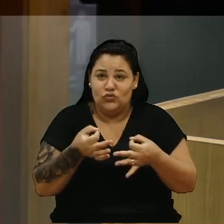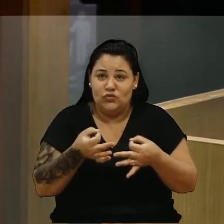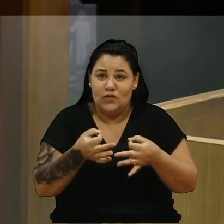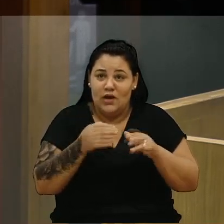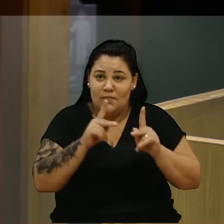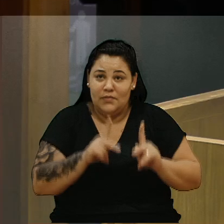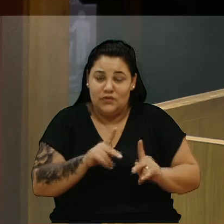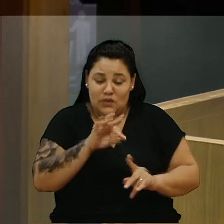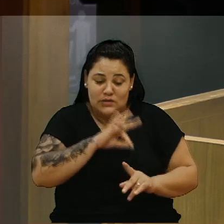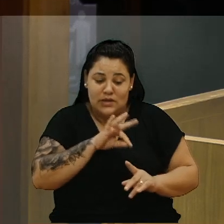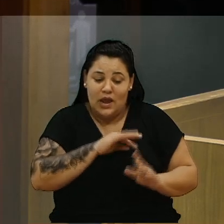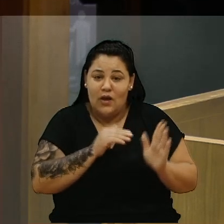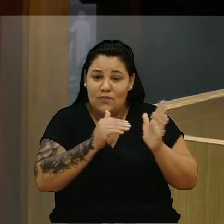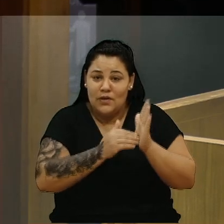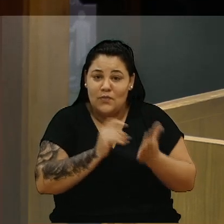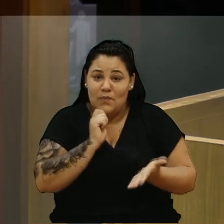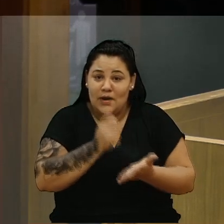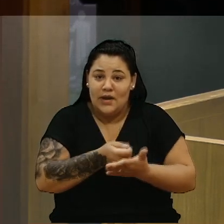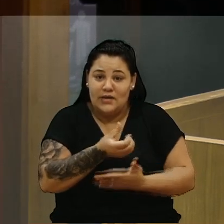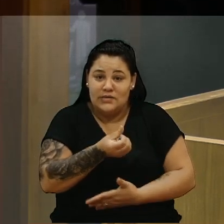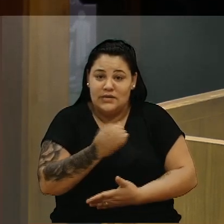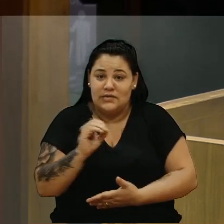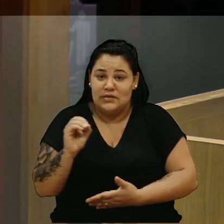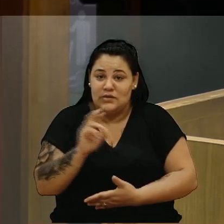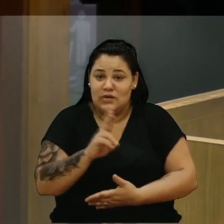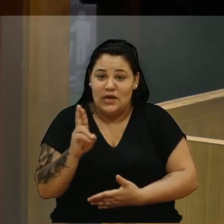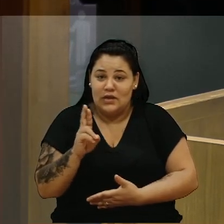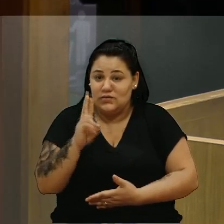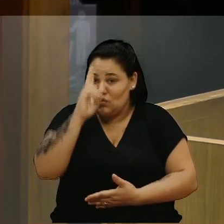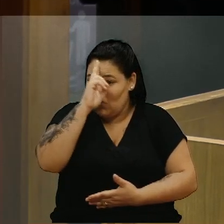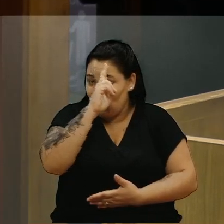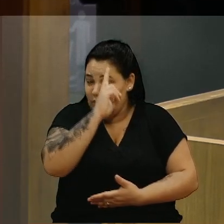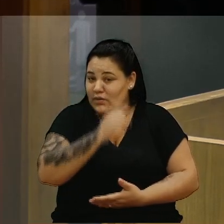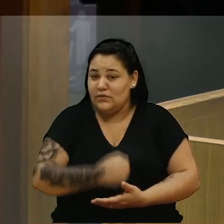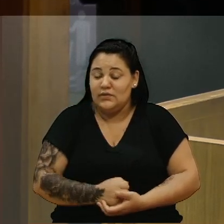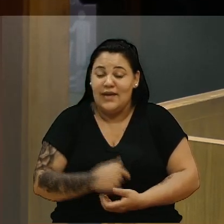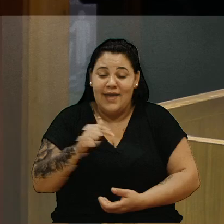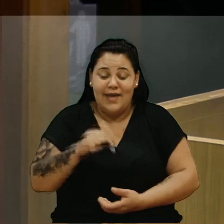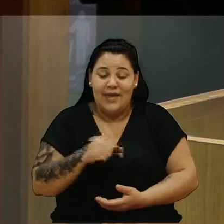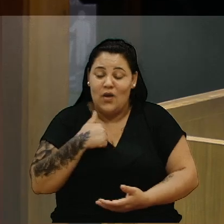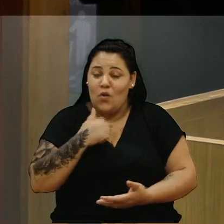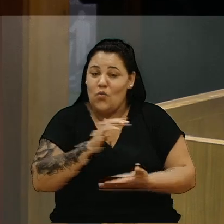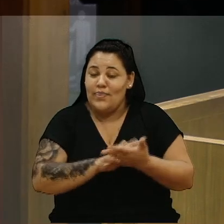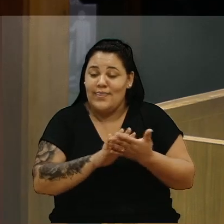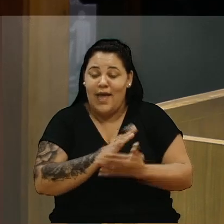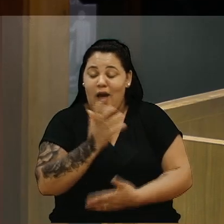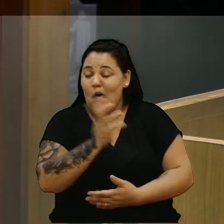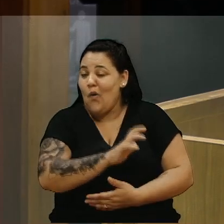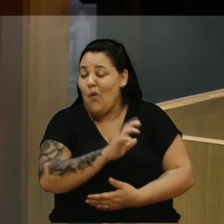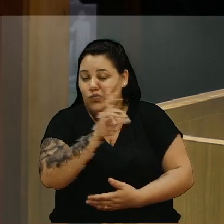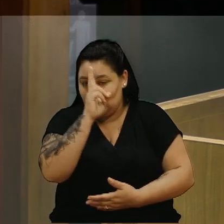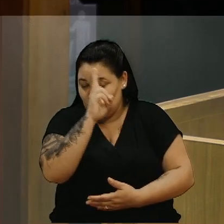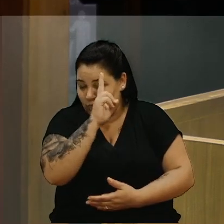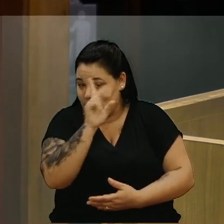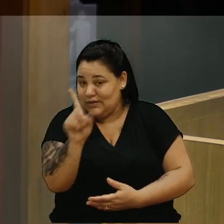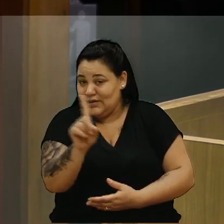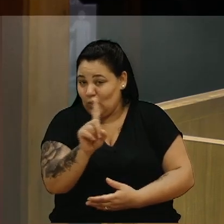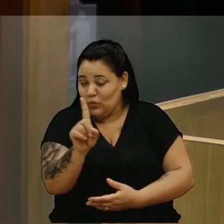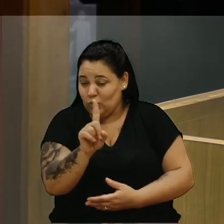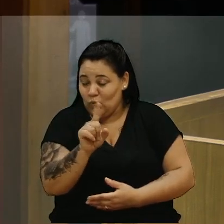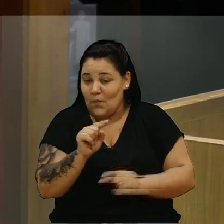pagar R$600 de Uber? E aqui, eu não tenho nada contra os aplicativos, mas